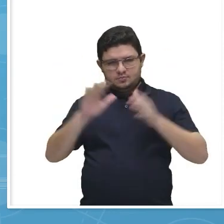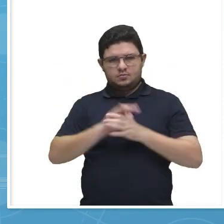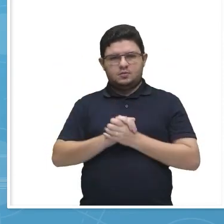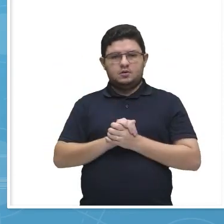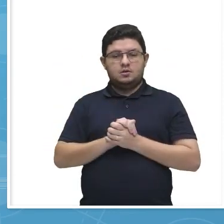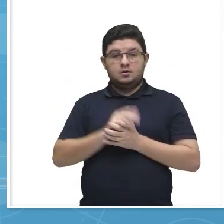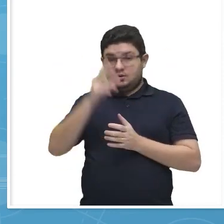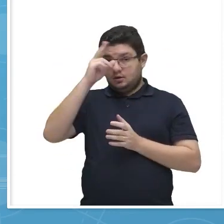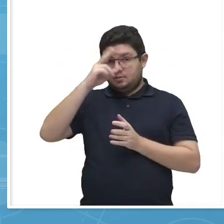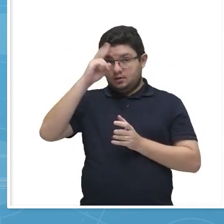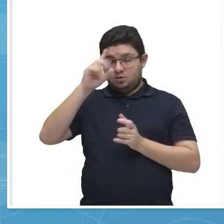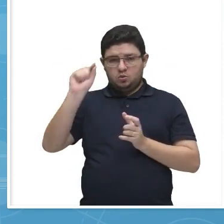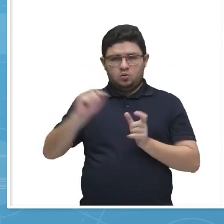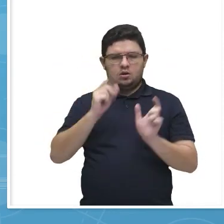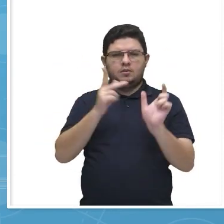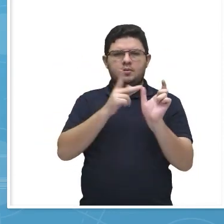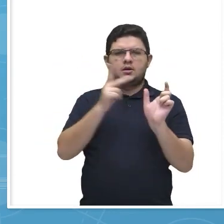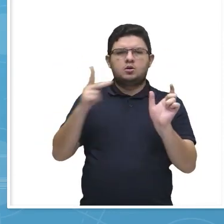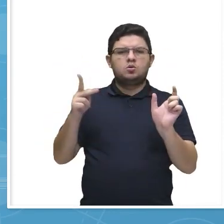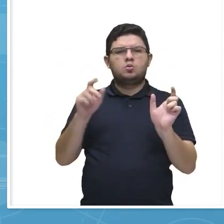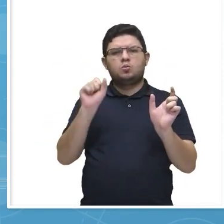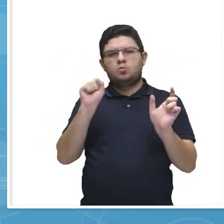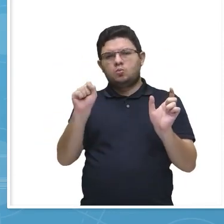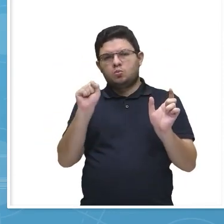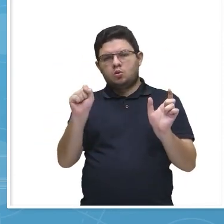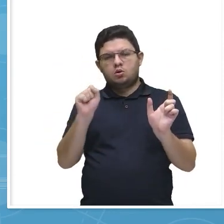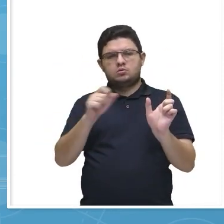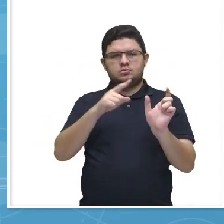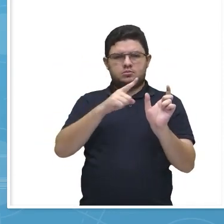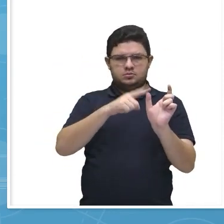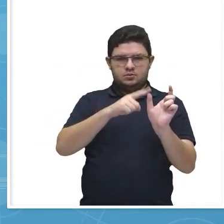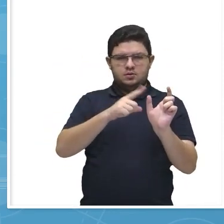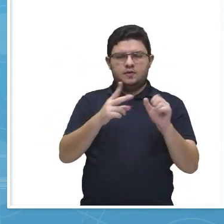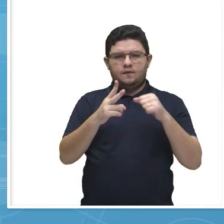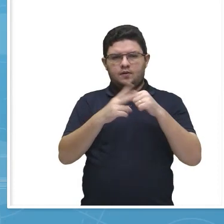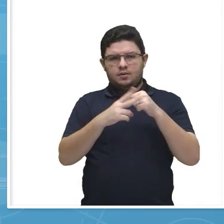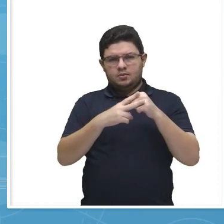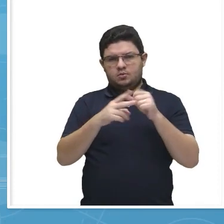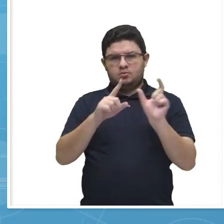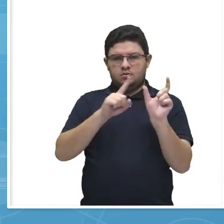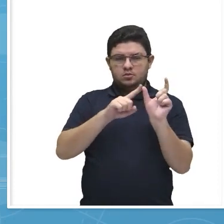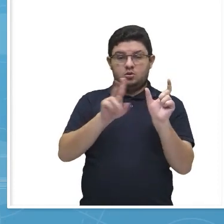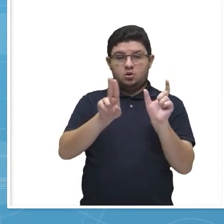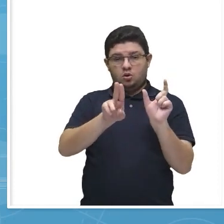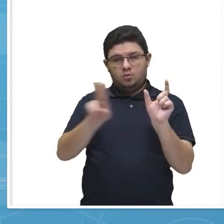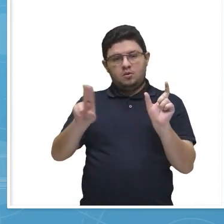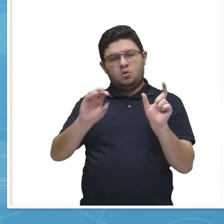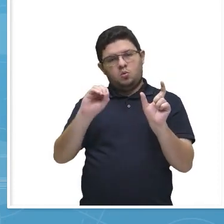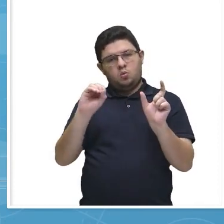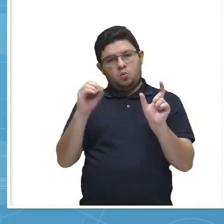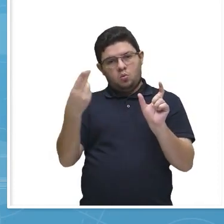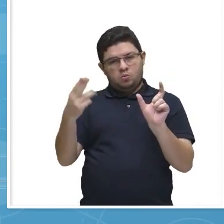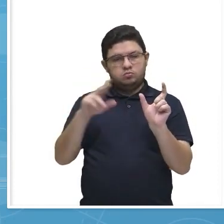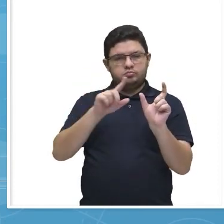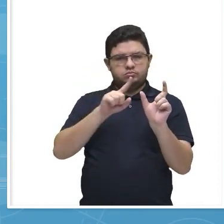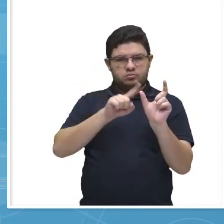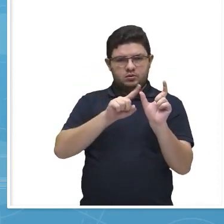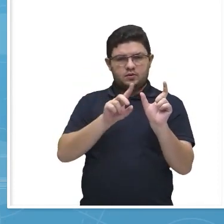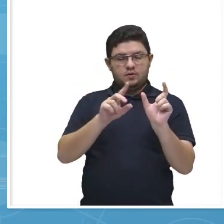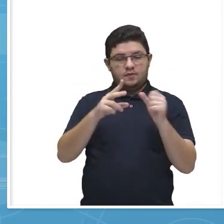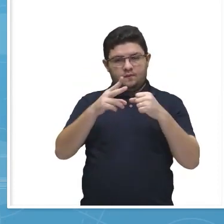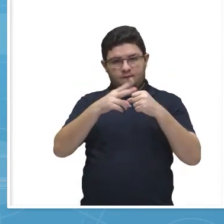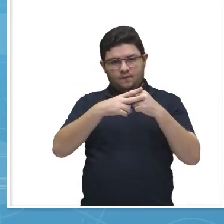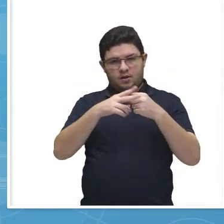são predicado verbal, nominal e verbo nominal, tá bom? Agradeço a participação, vamos lá para a